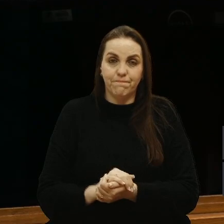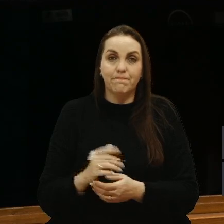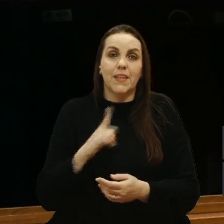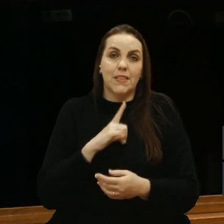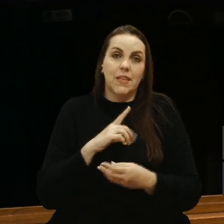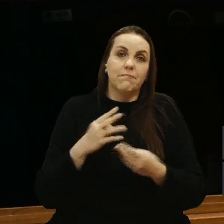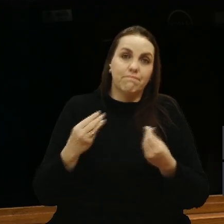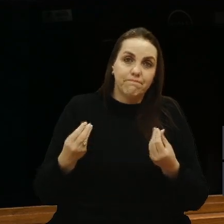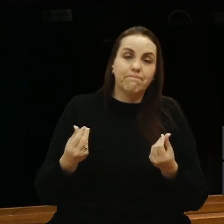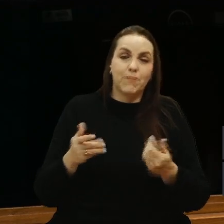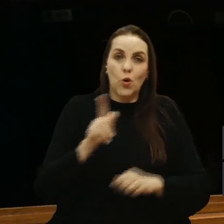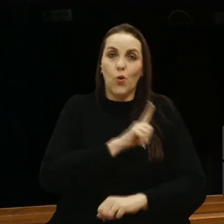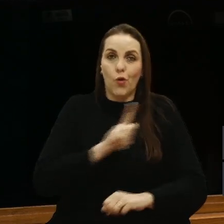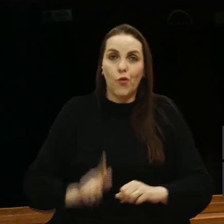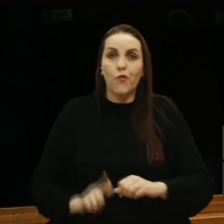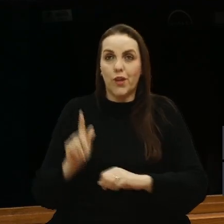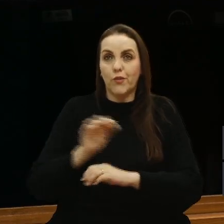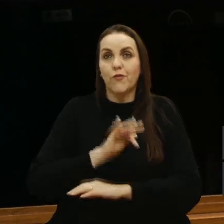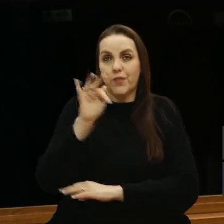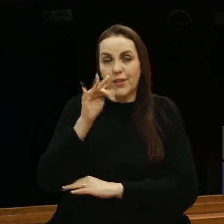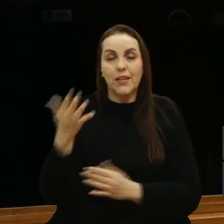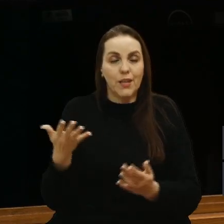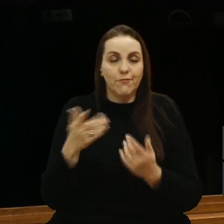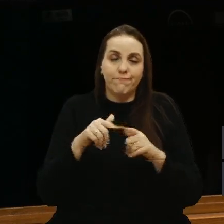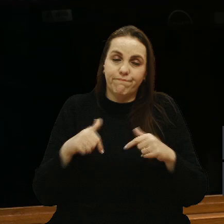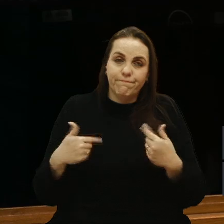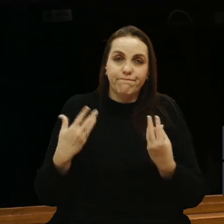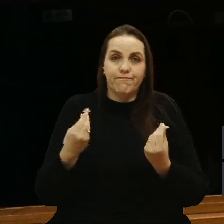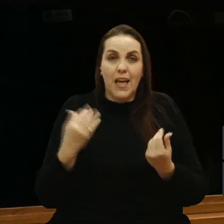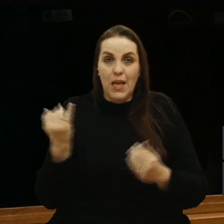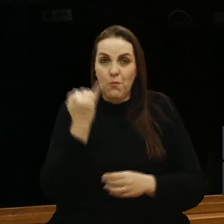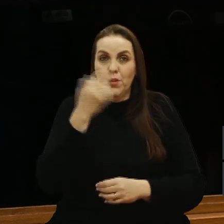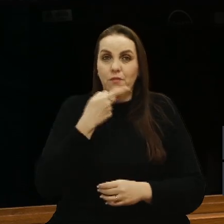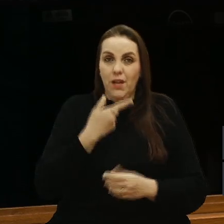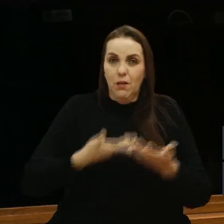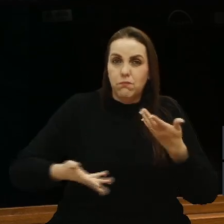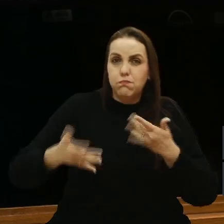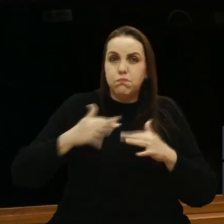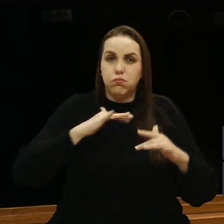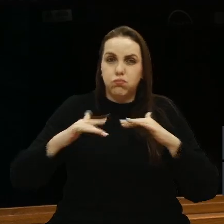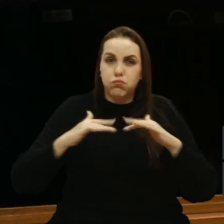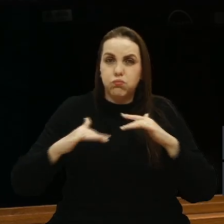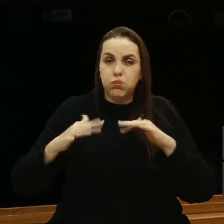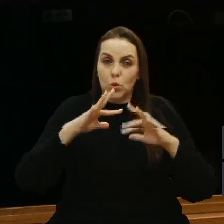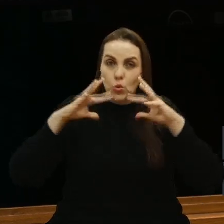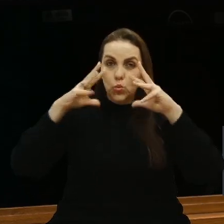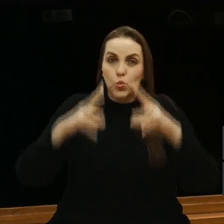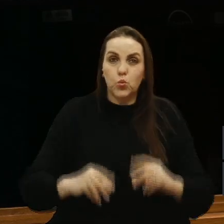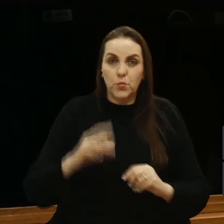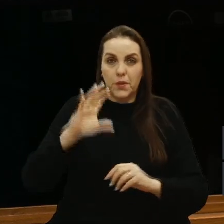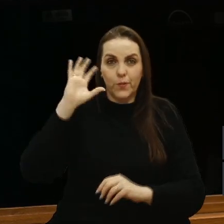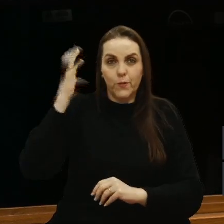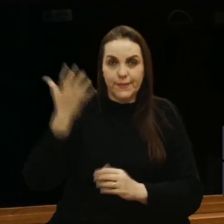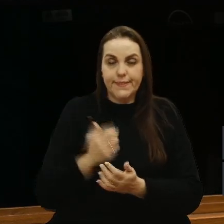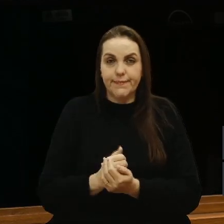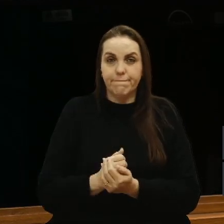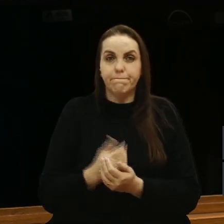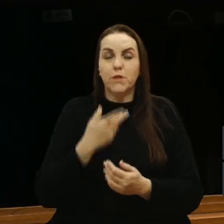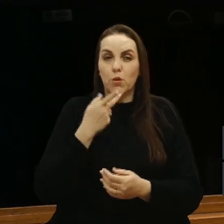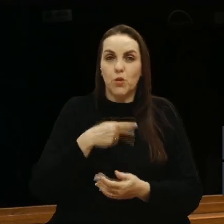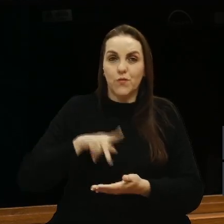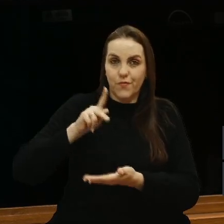sido, o governo federal, é importante dizer que fez todo o movimento necessário para que isso acontecesse, e posso